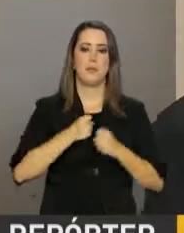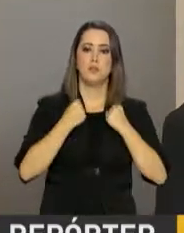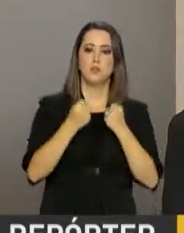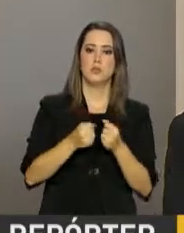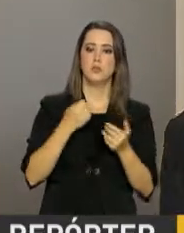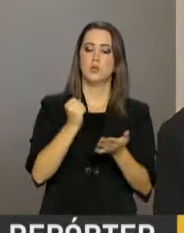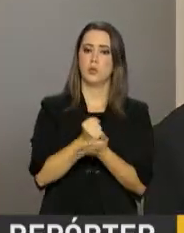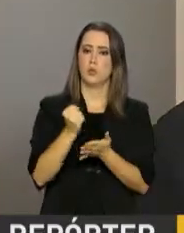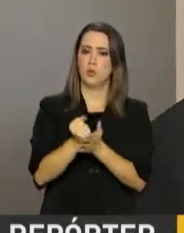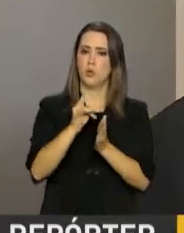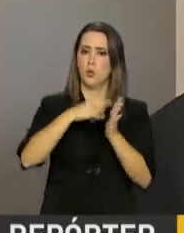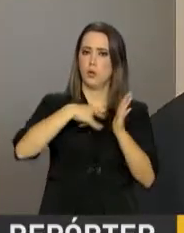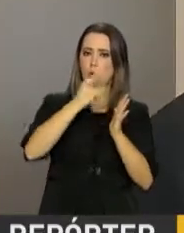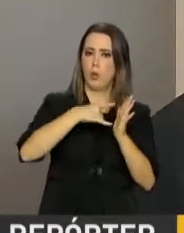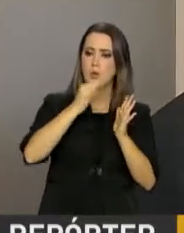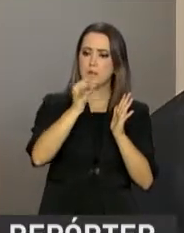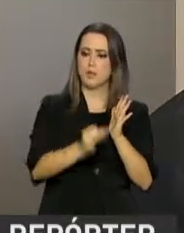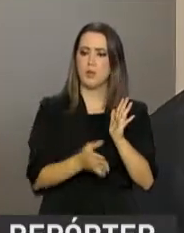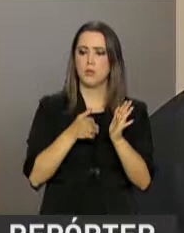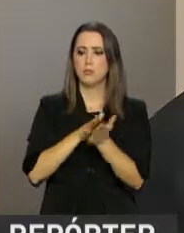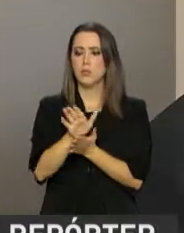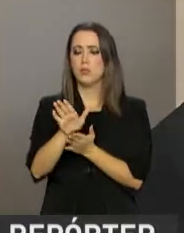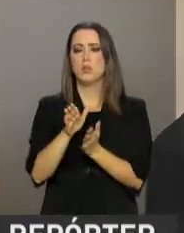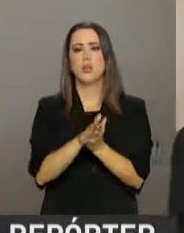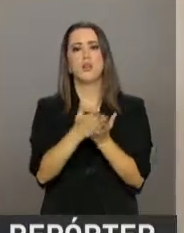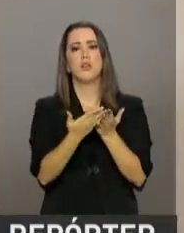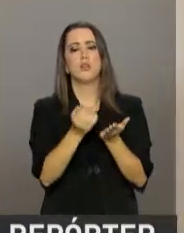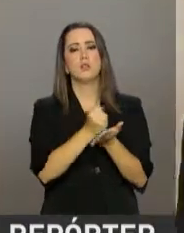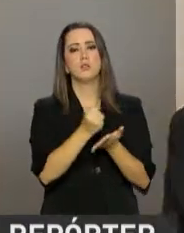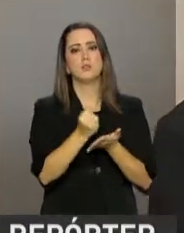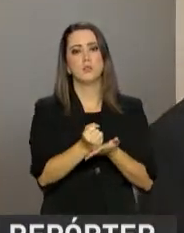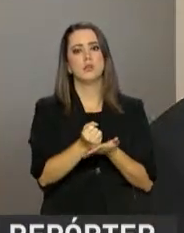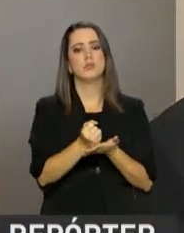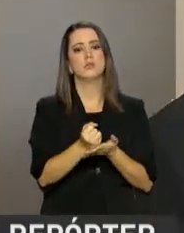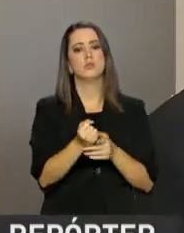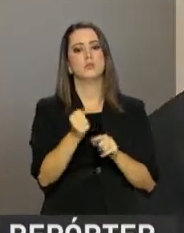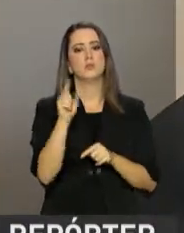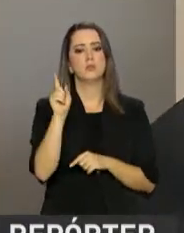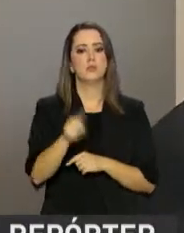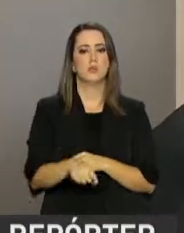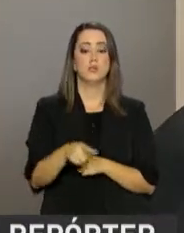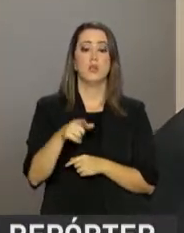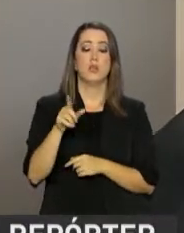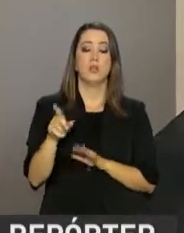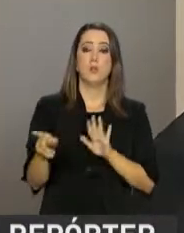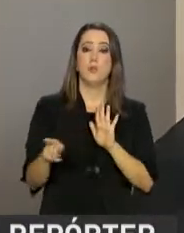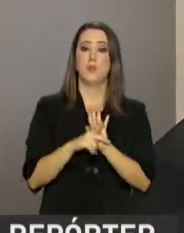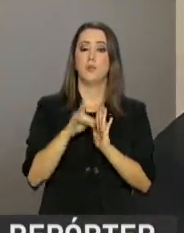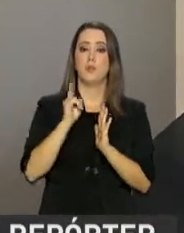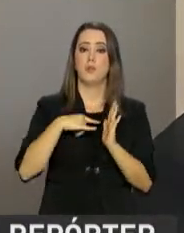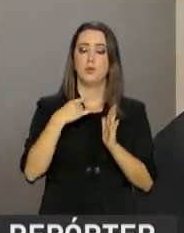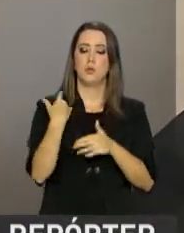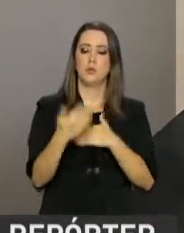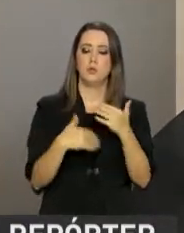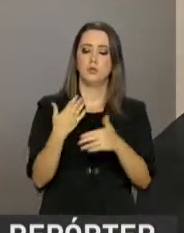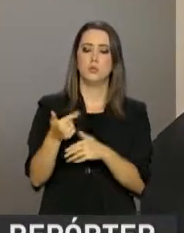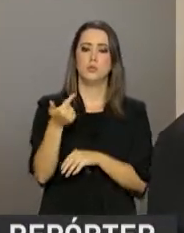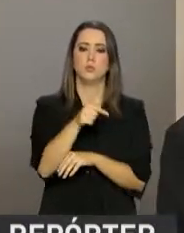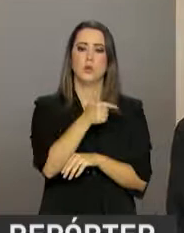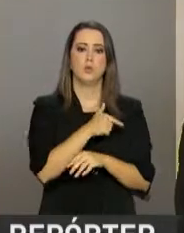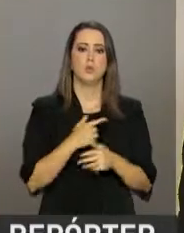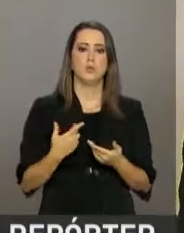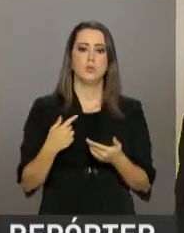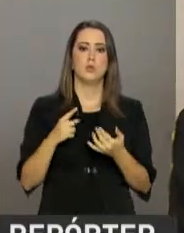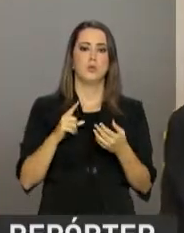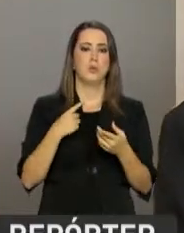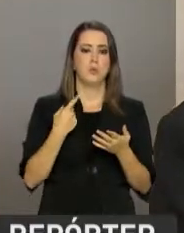pessoas, sobretudo para emissão de carteira de trabalho, que é um documento decorrente de outros, né? Para você